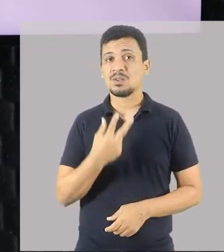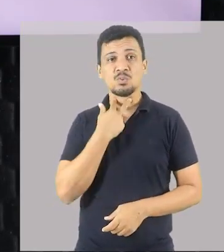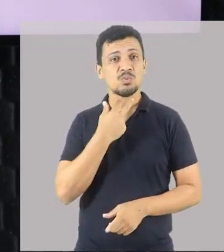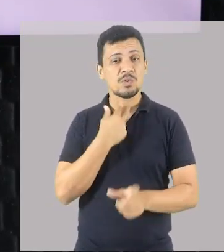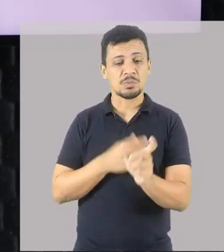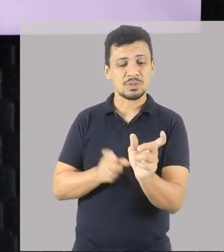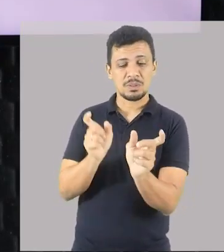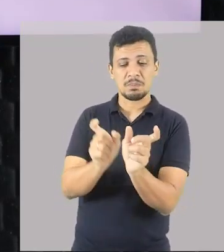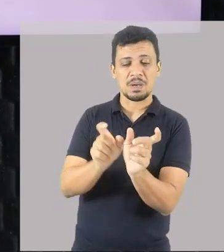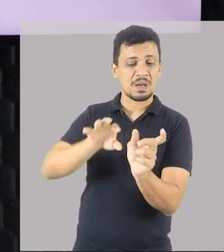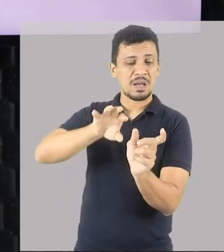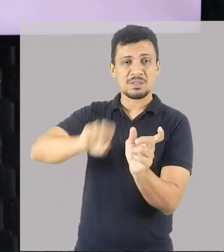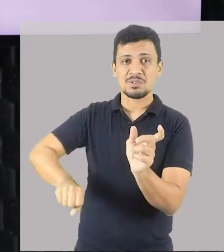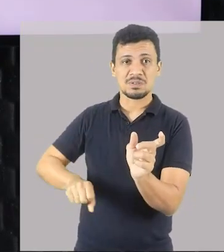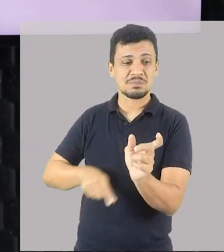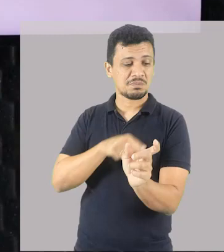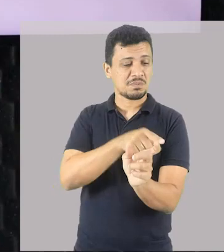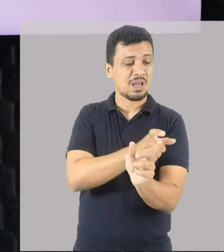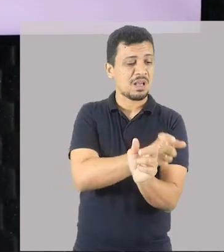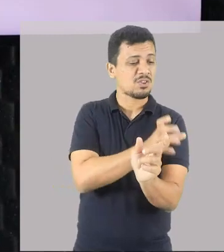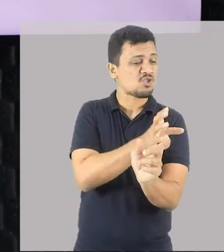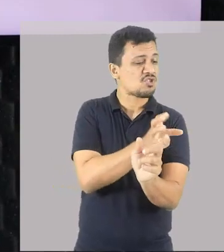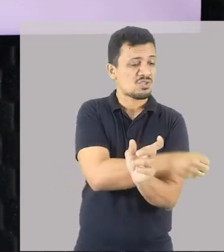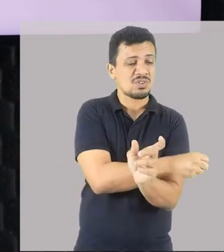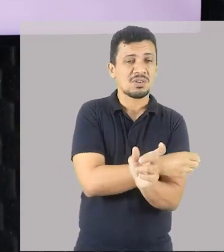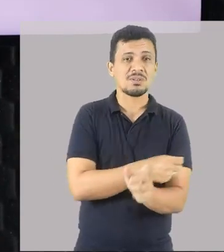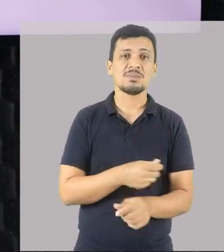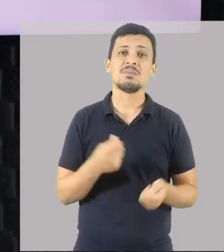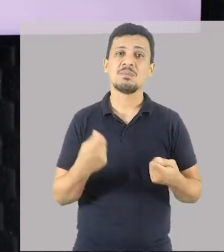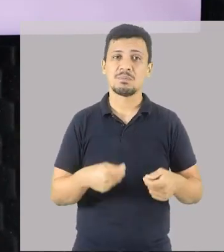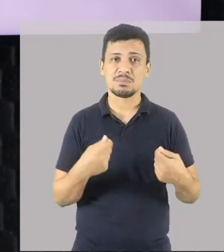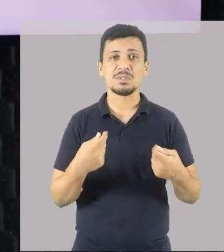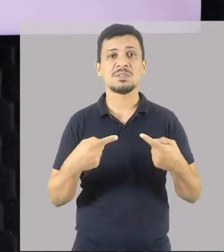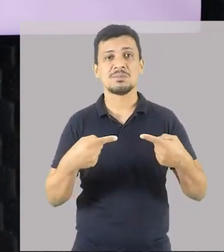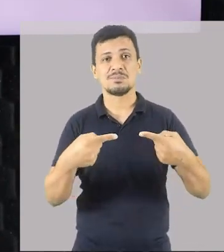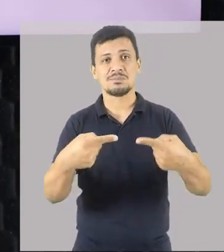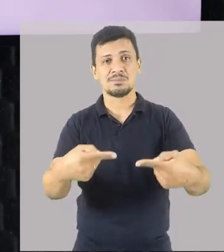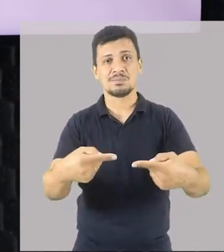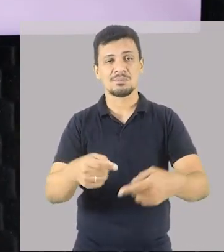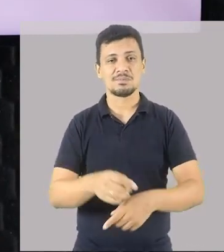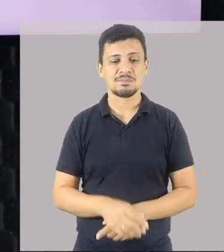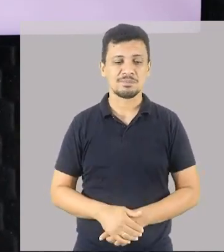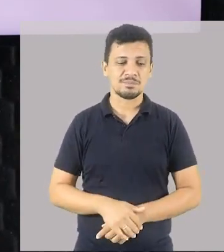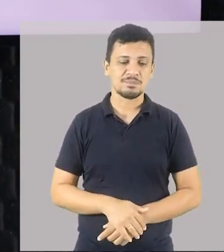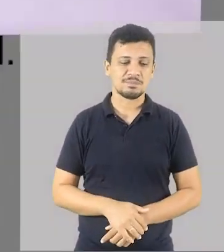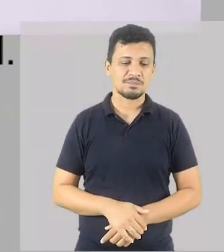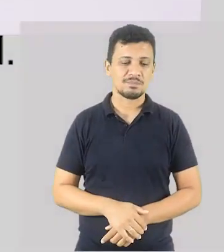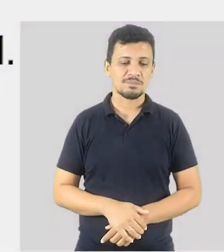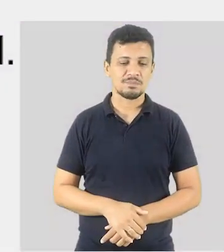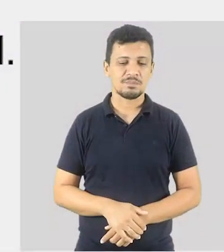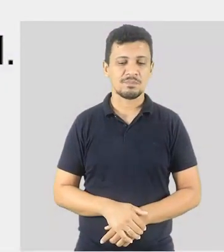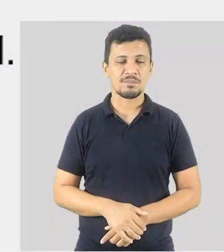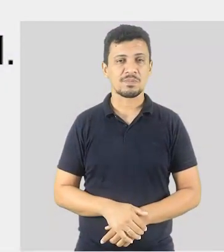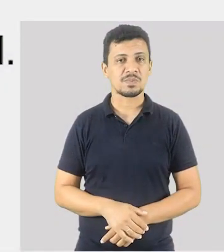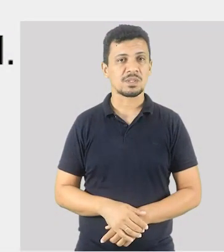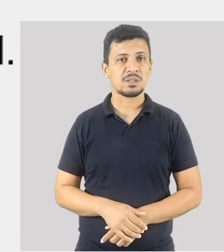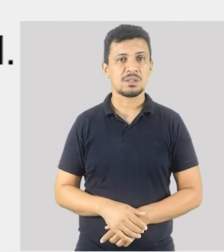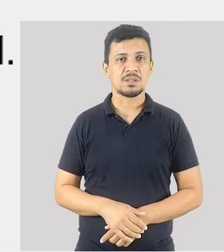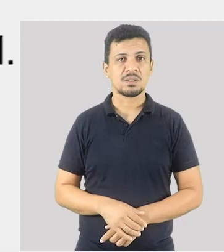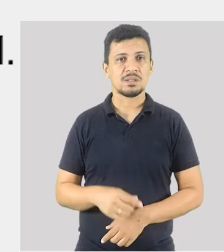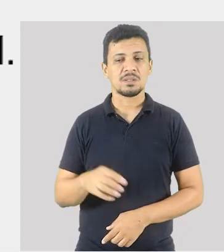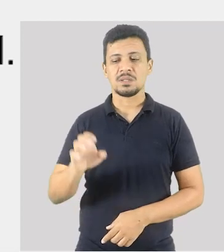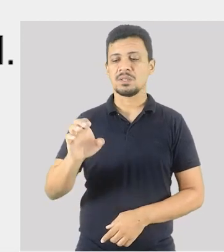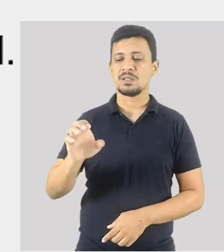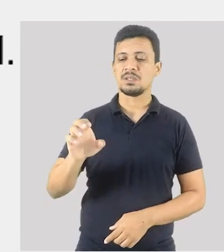tirar esses afixos, eles precisam ser simultâneos, tá? Então, atentem. Letra E, não vou